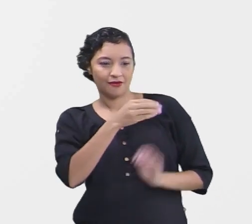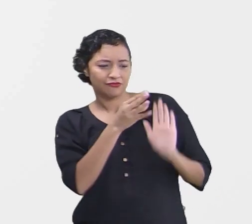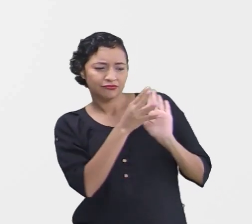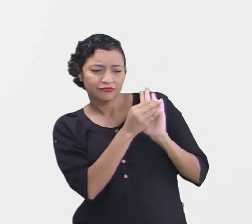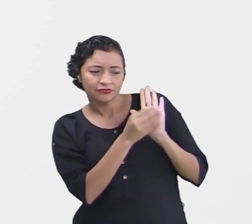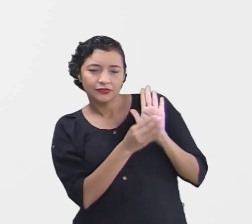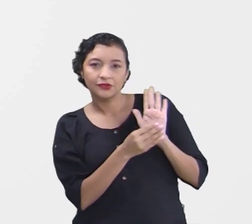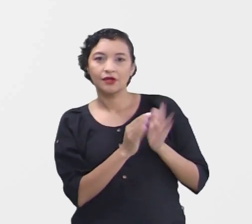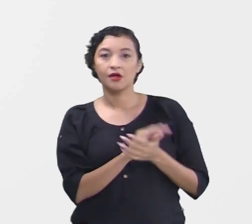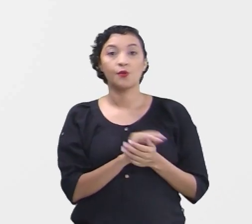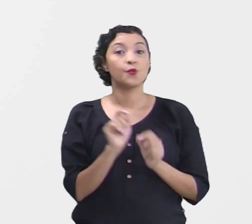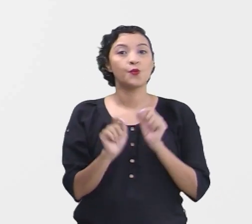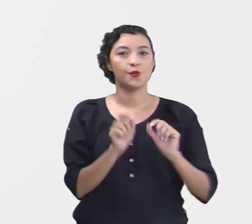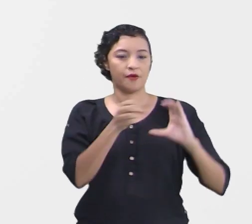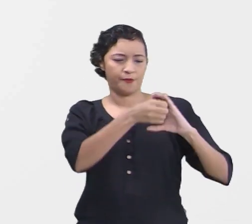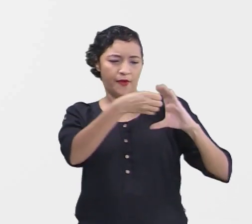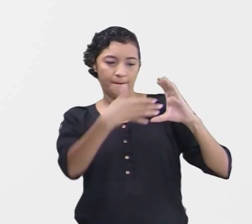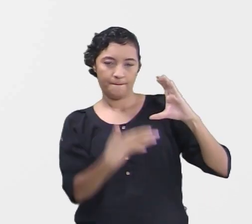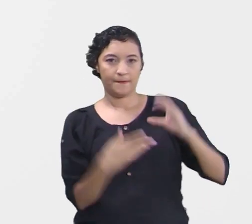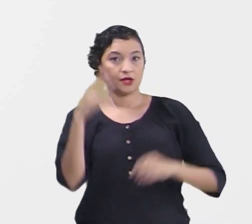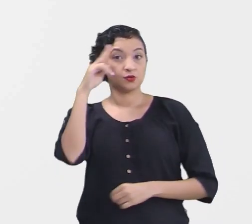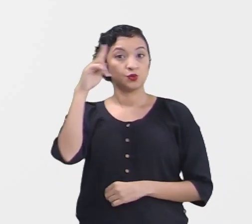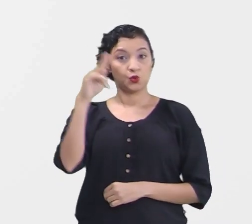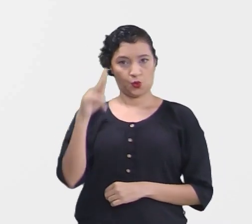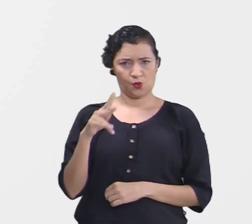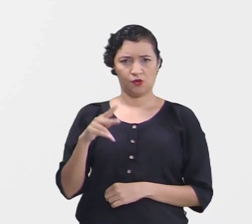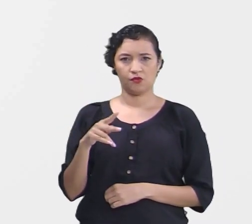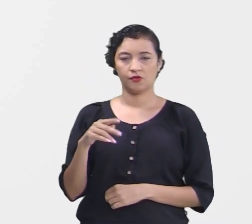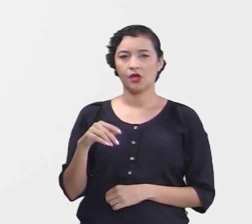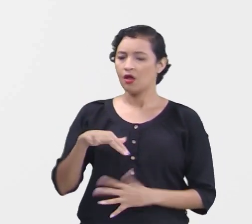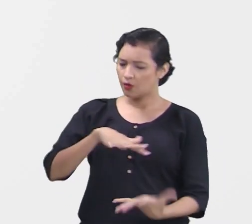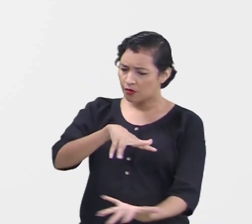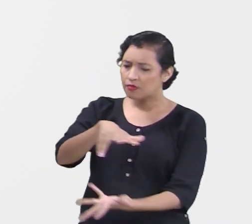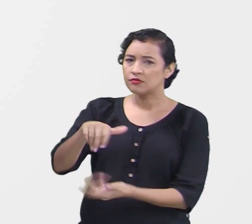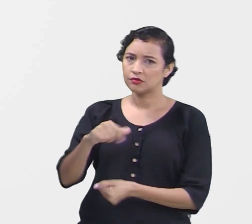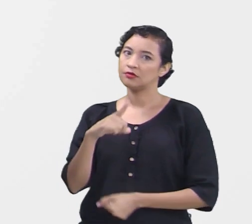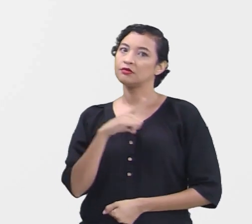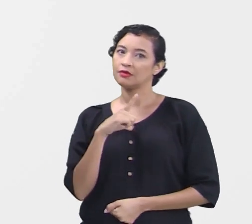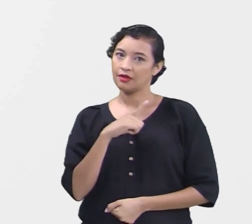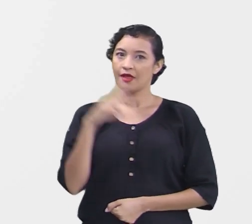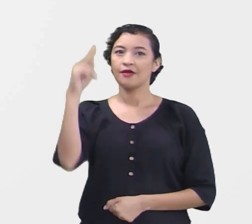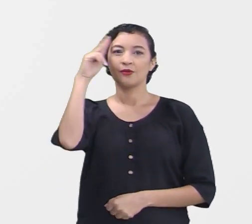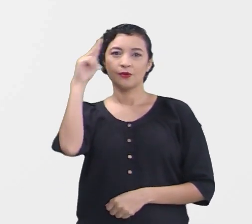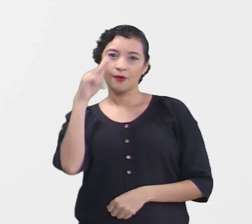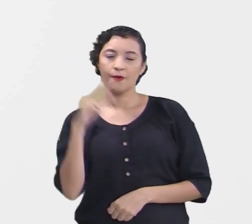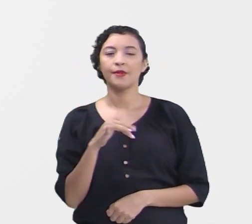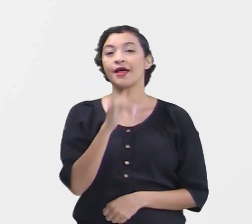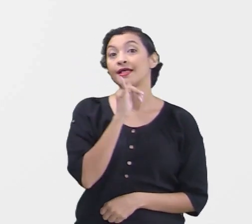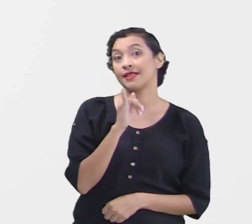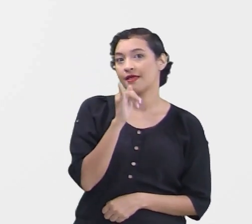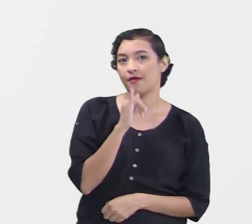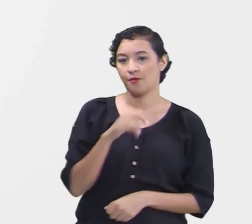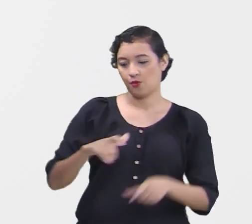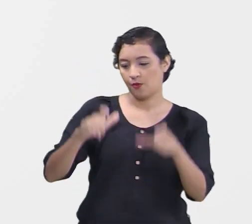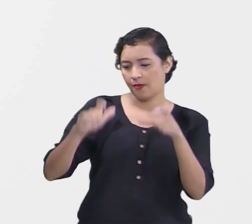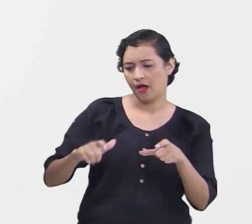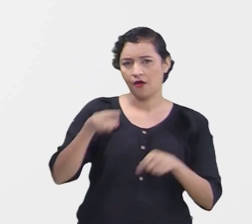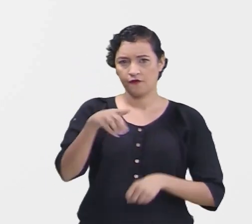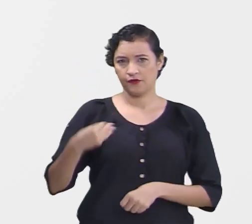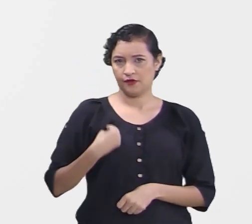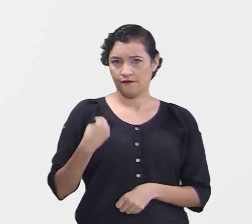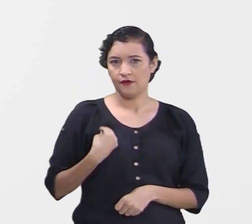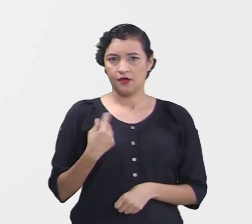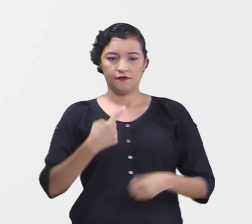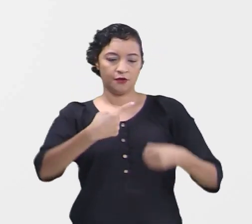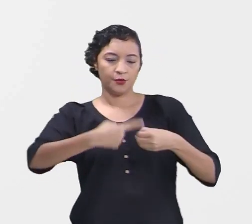Aspecto histórico. Tudo que existe no mundo tem história. Exemplo, o bairro que moramos, nosso município,